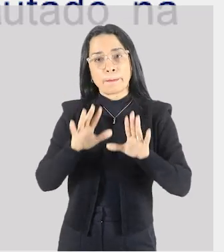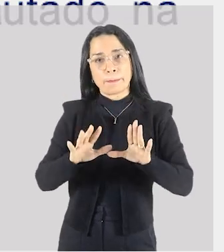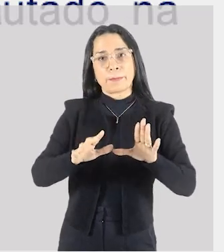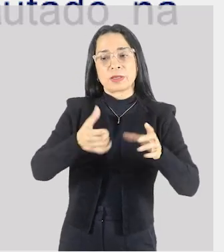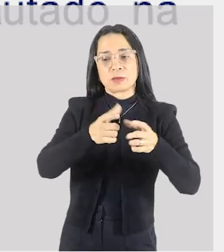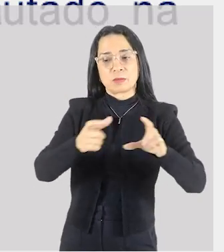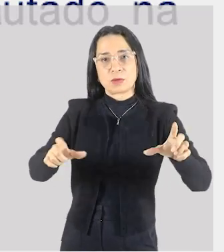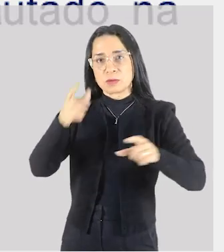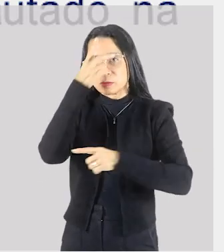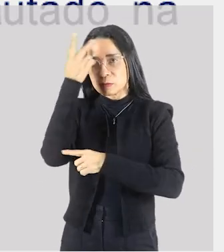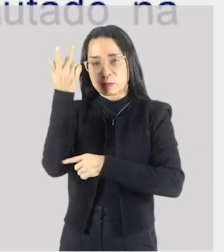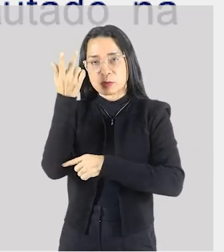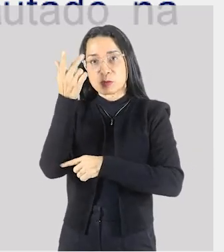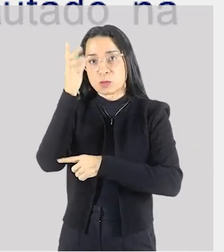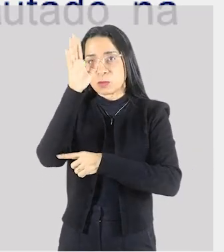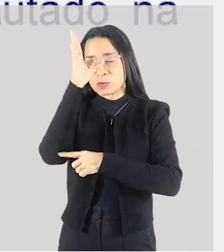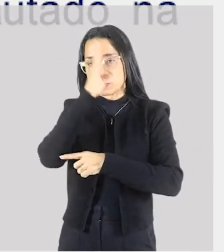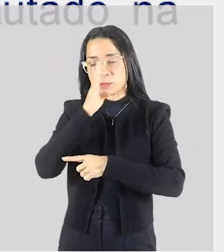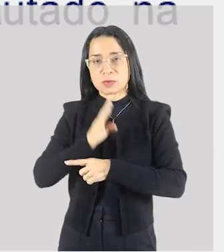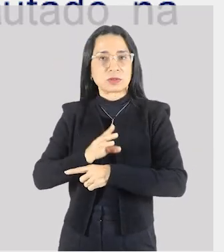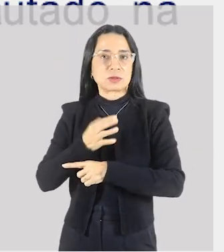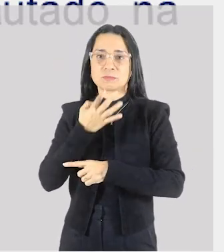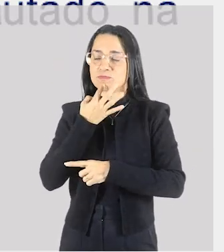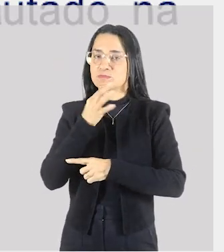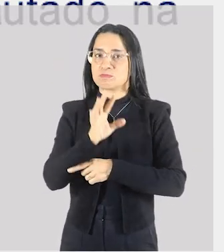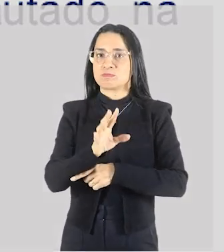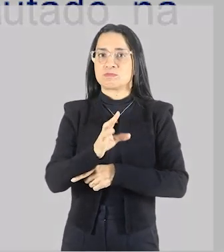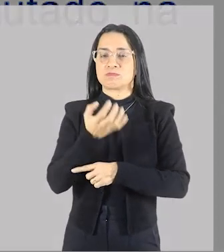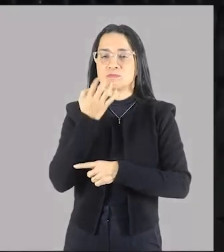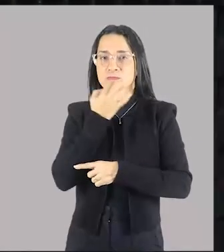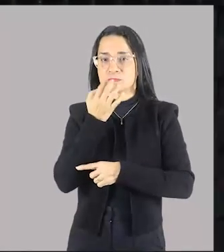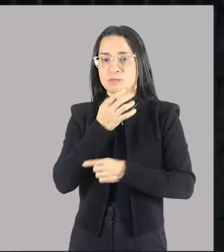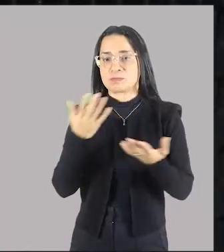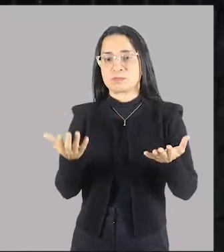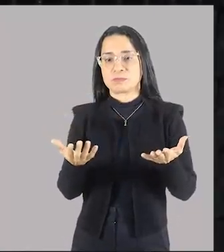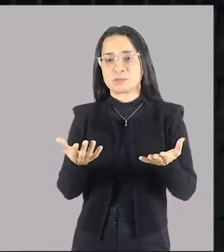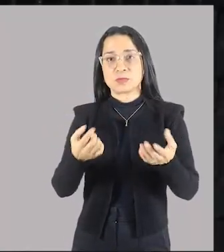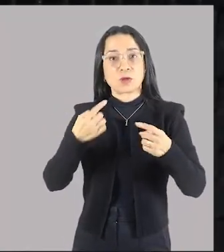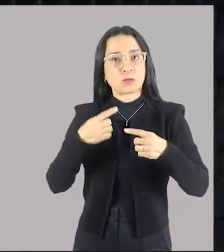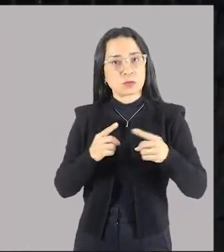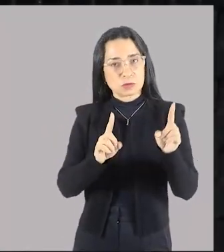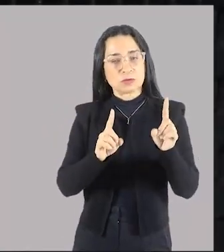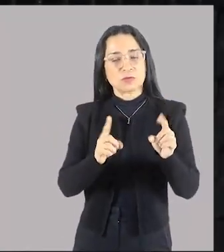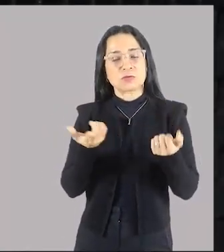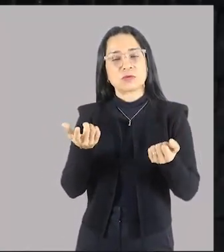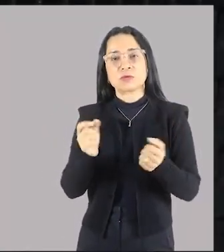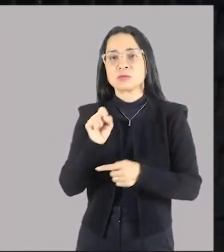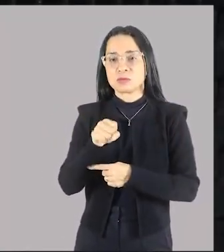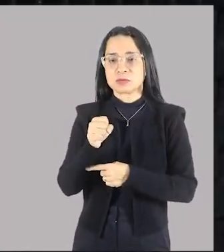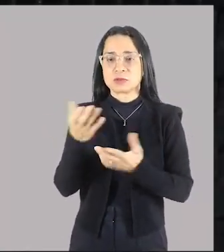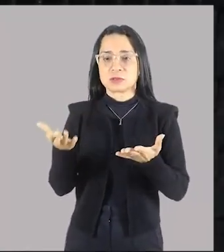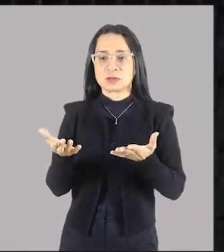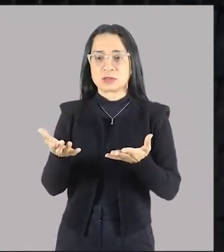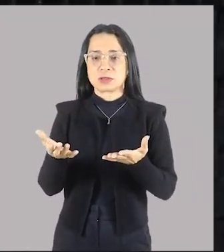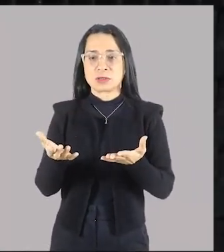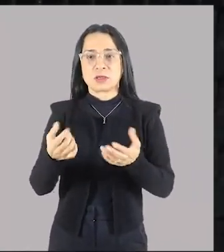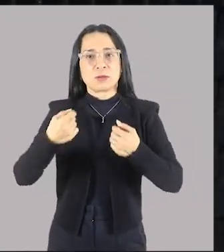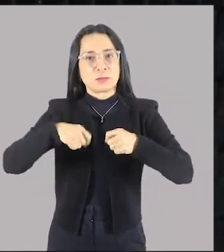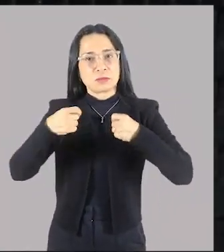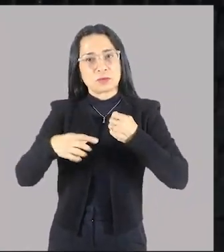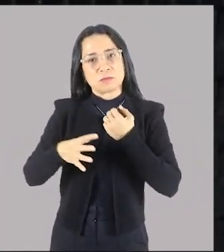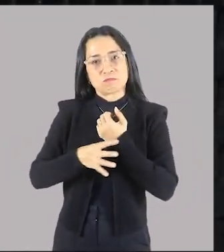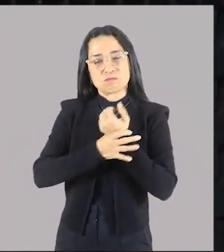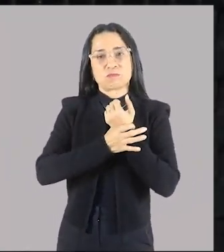né? É basicamente de garantir o quê? Uma confiança na população, no momento de estagnação